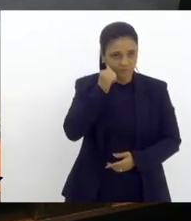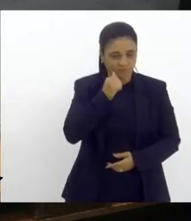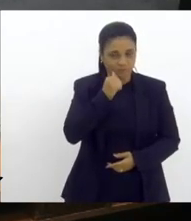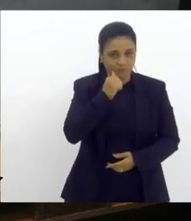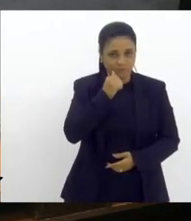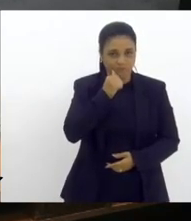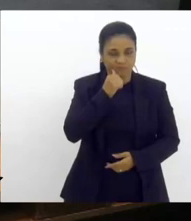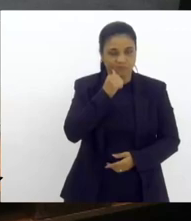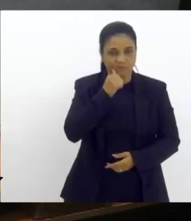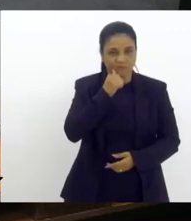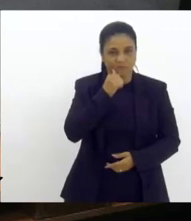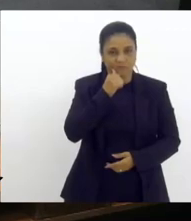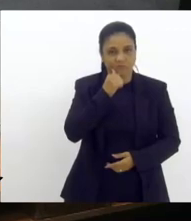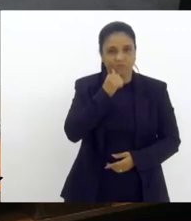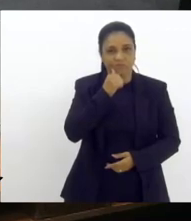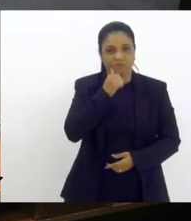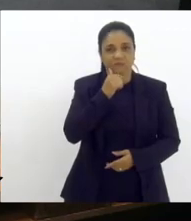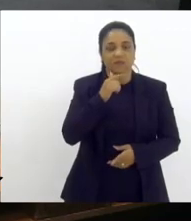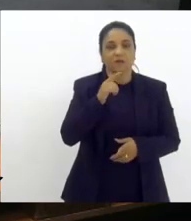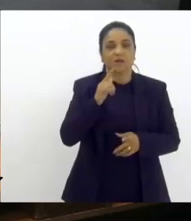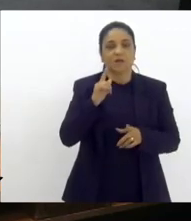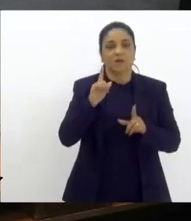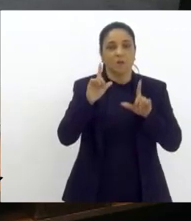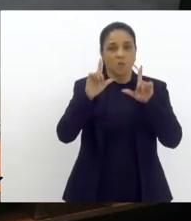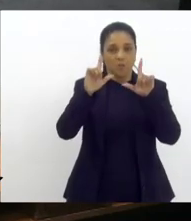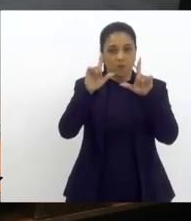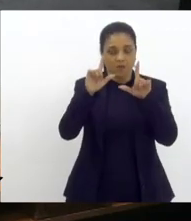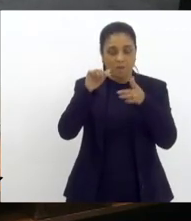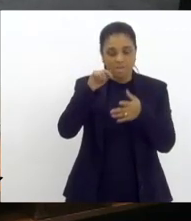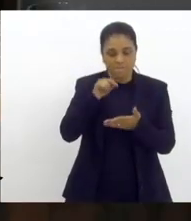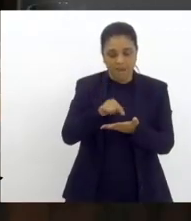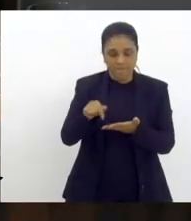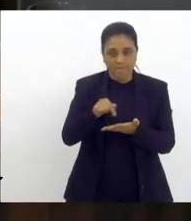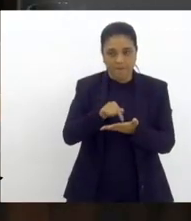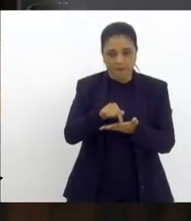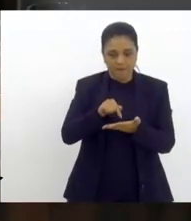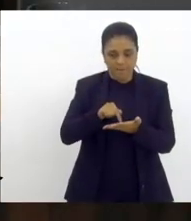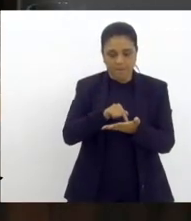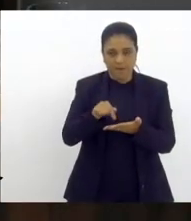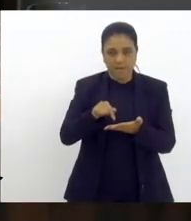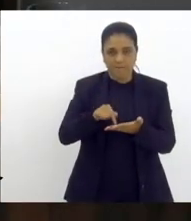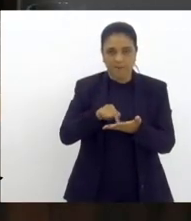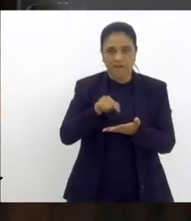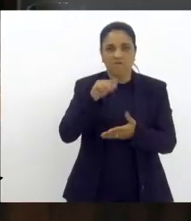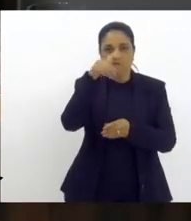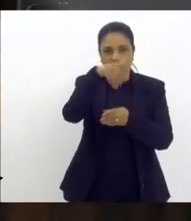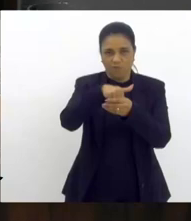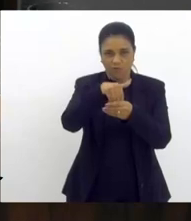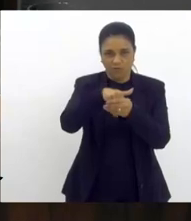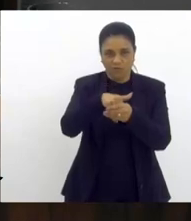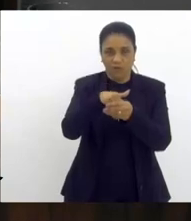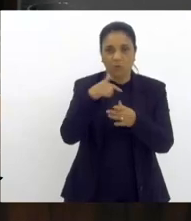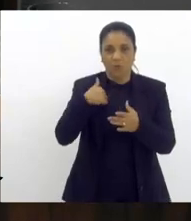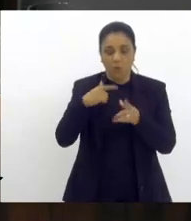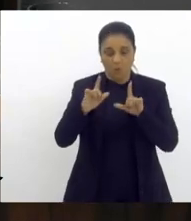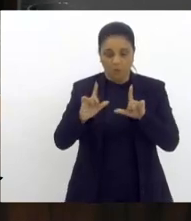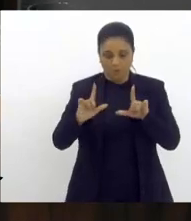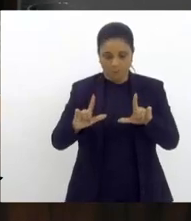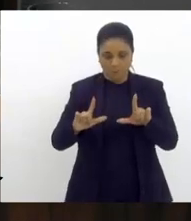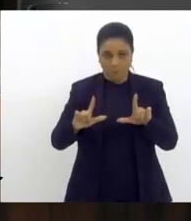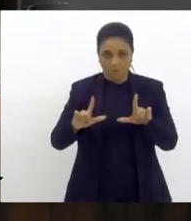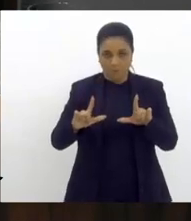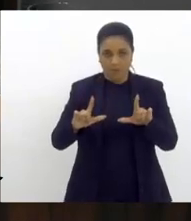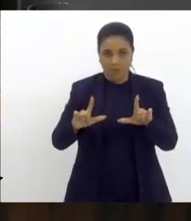se dirigir aos painéis de votação para efetuar a votação o meu painel aqui está